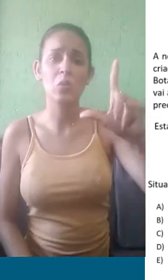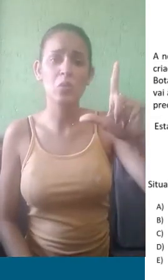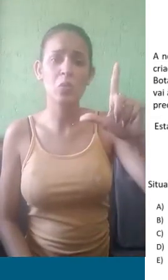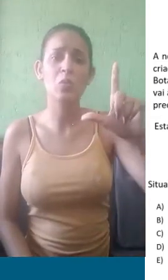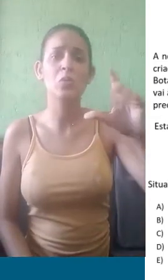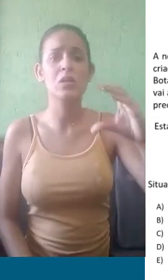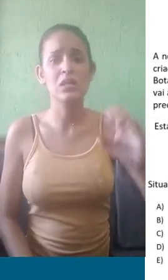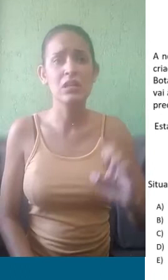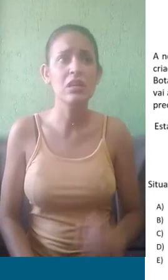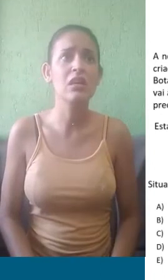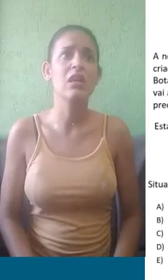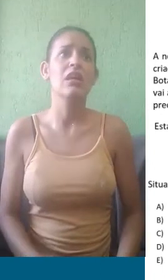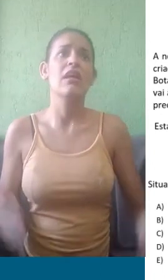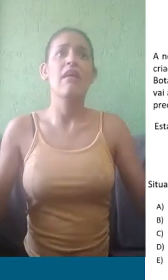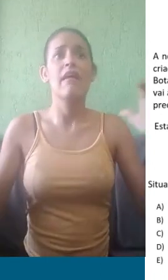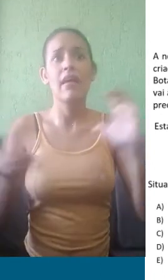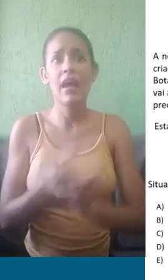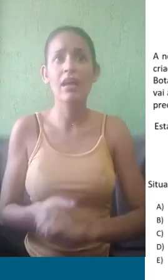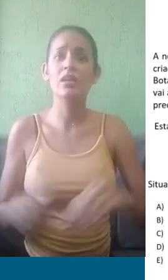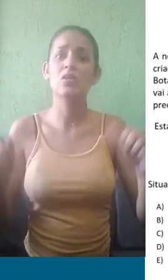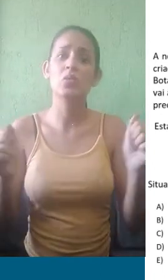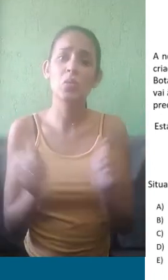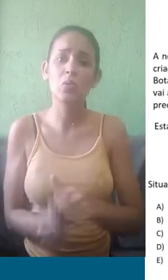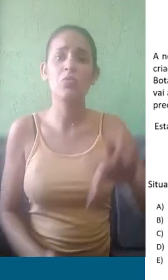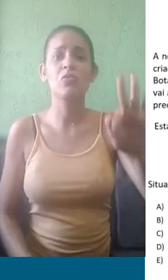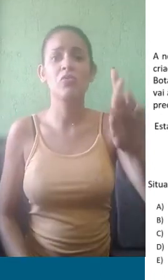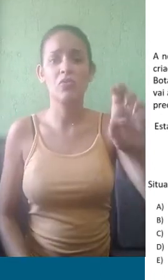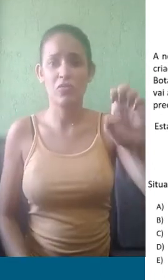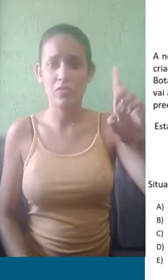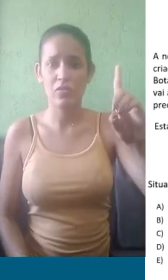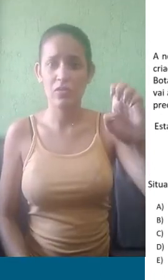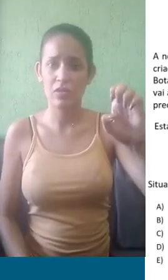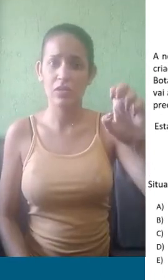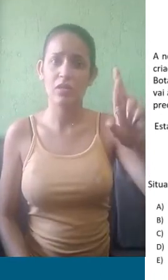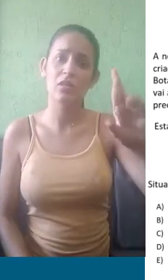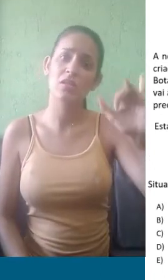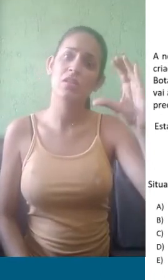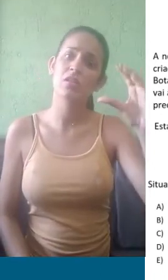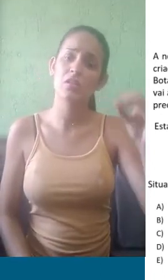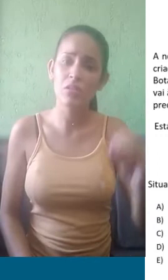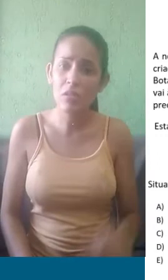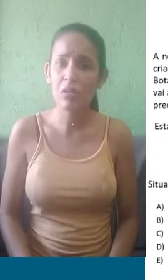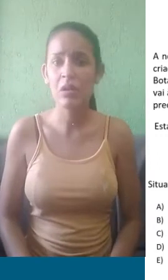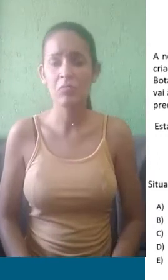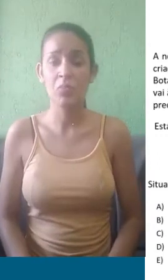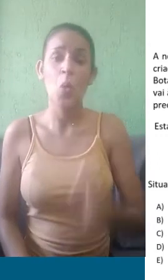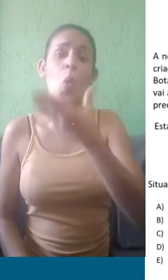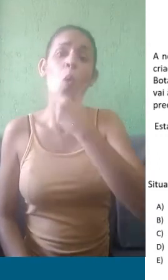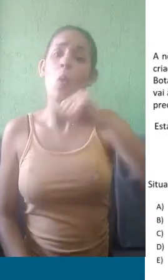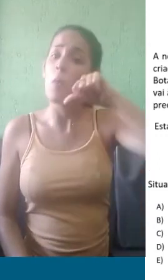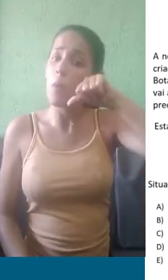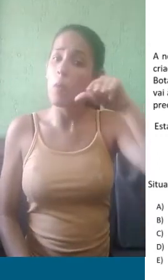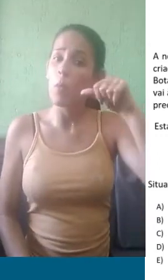com o doutor Frederico. O comendador, seu pai, não quer, porque o tal doutor Frederico, apesar de doutor, não tem emprego.